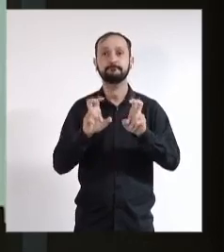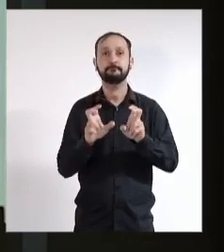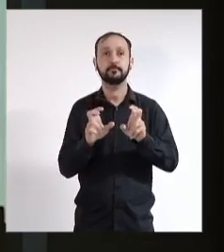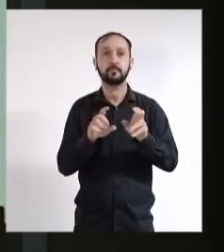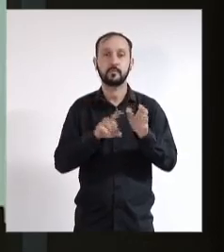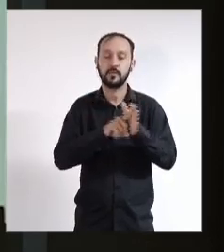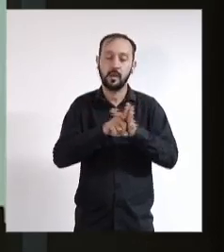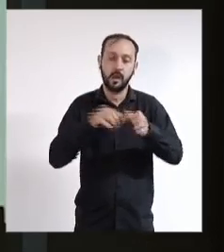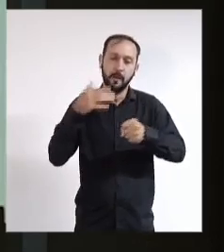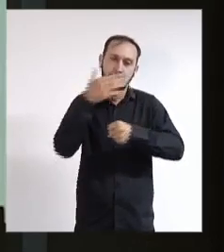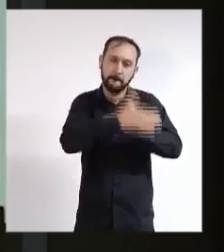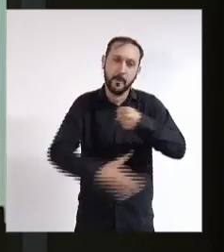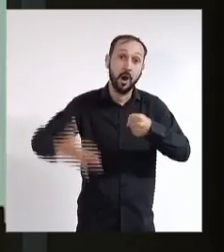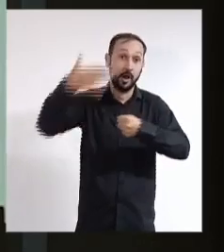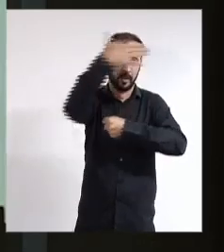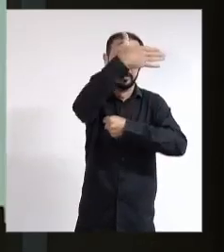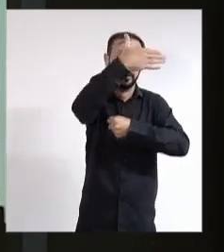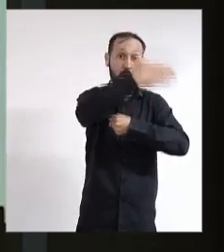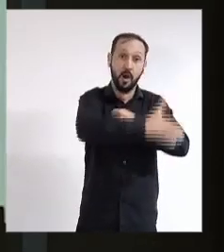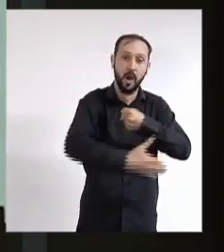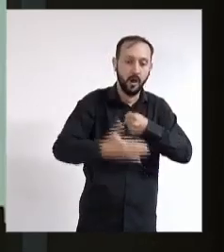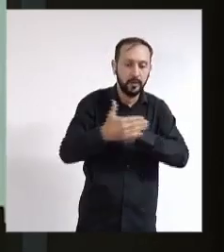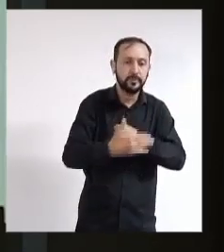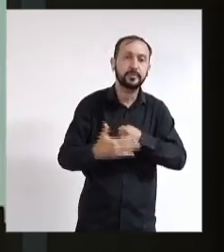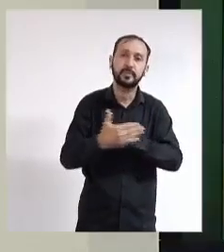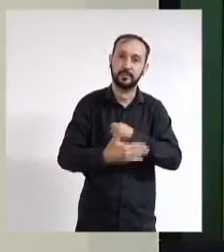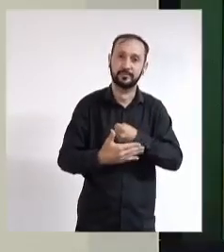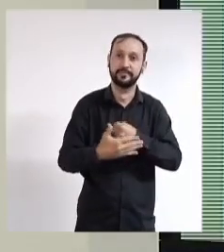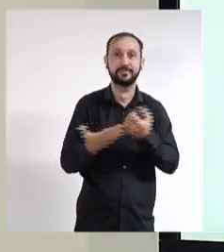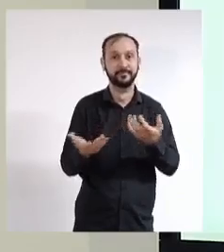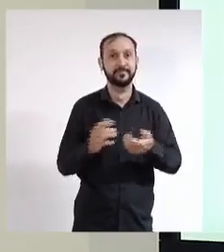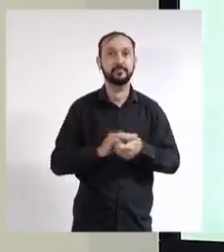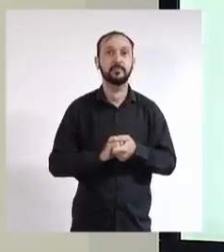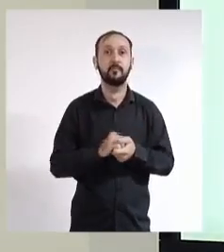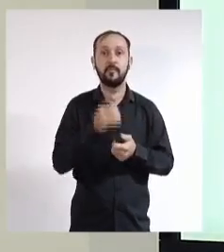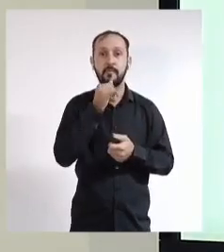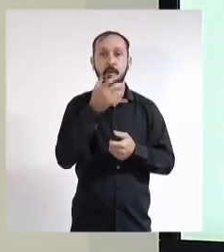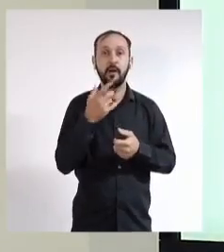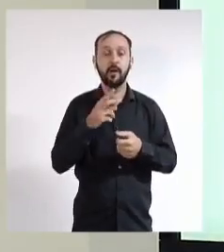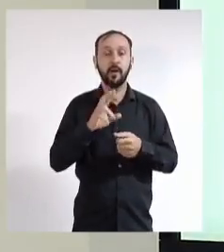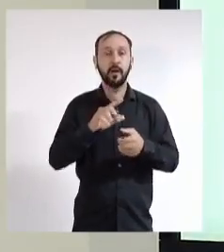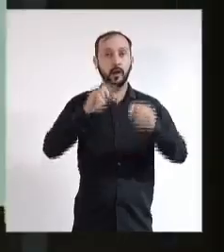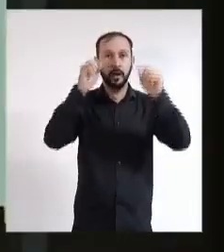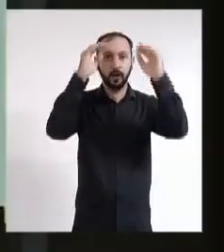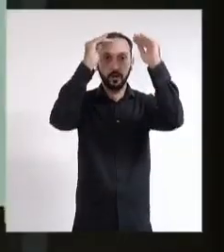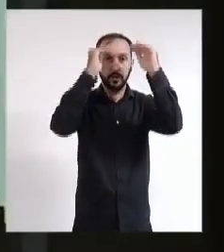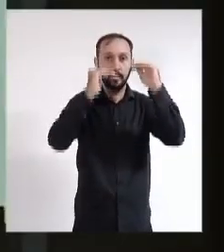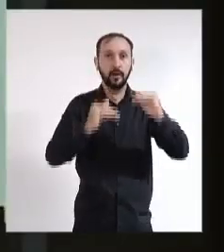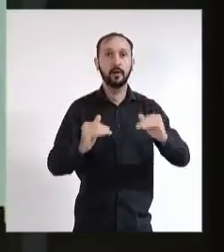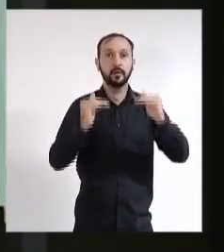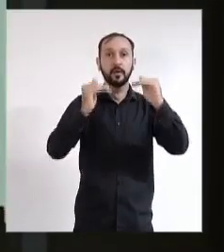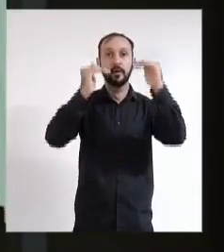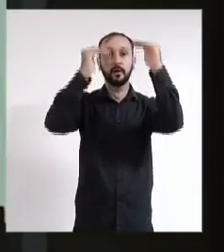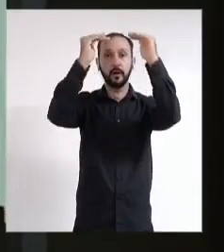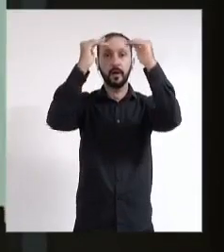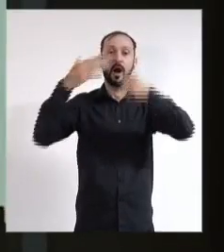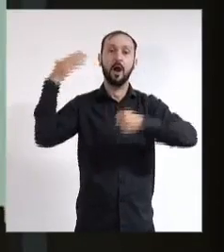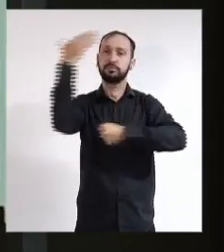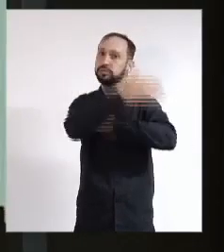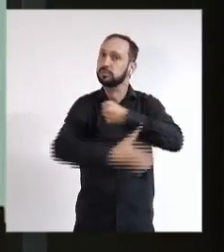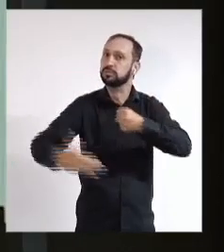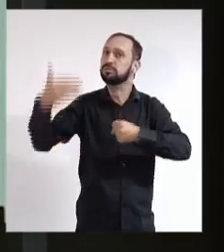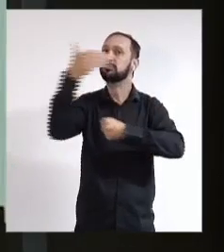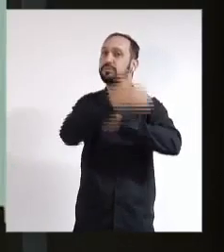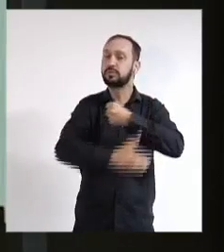proteção maior ou menor tá mais restritiva no caso quanto mais em cima ali nós temos unidades de conservação mais restritiva